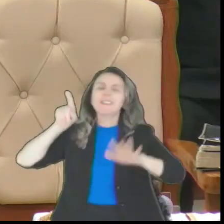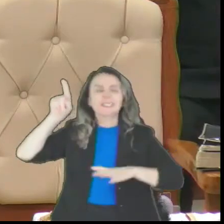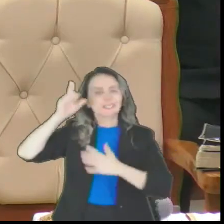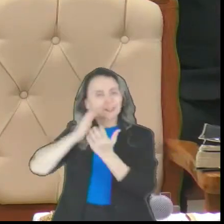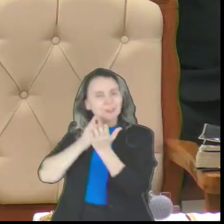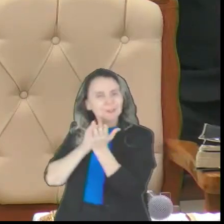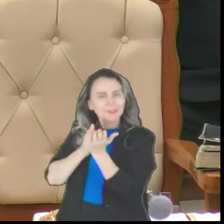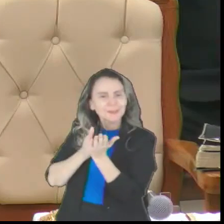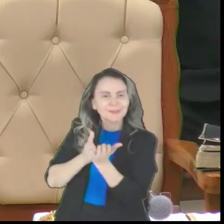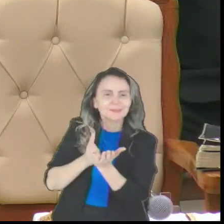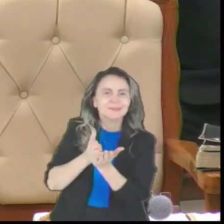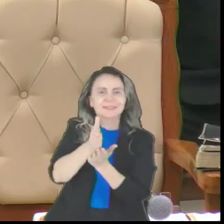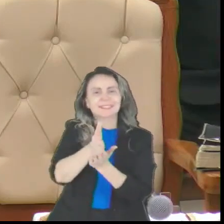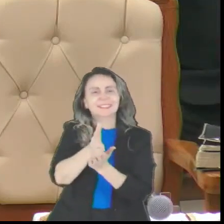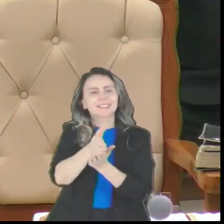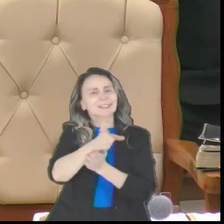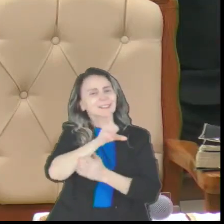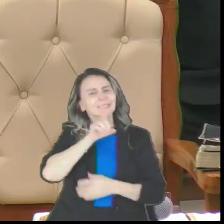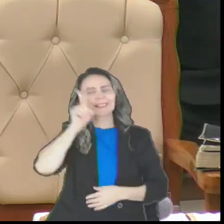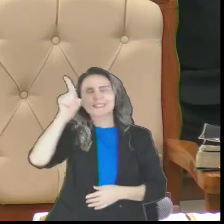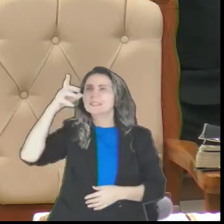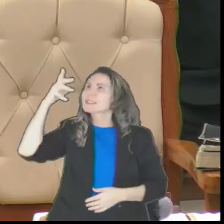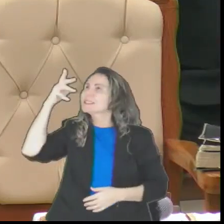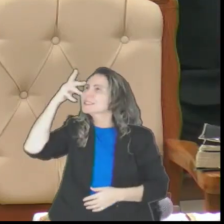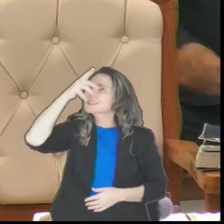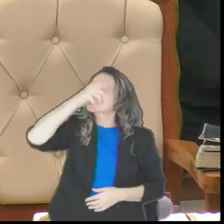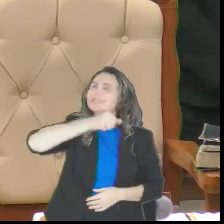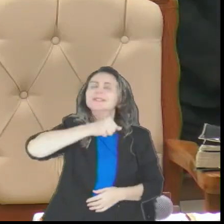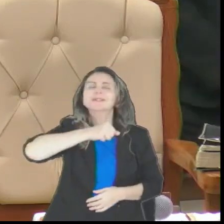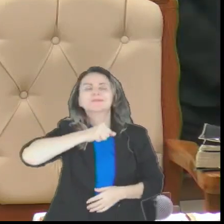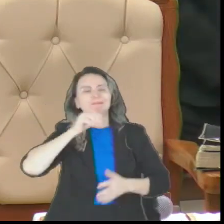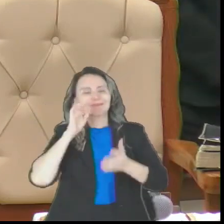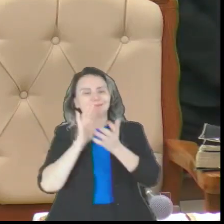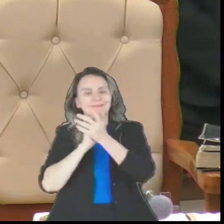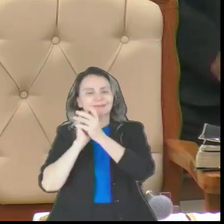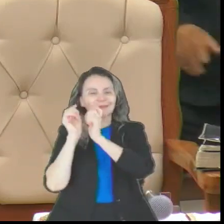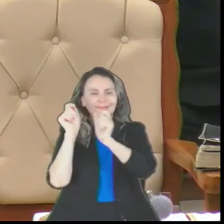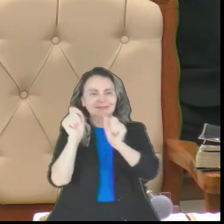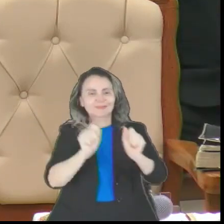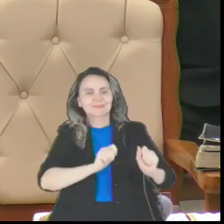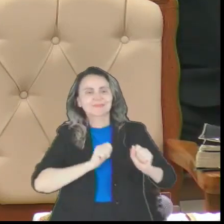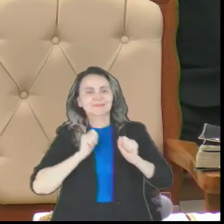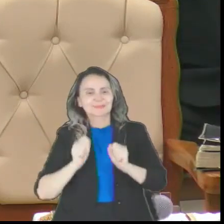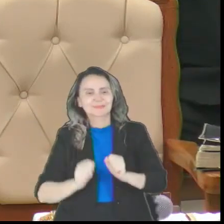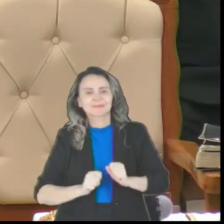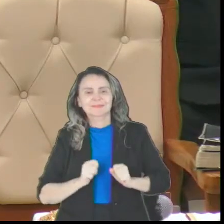fiel, que ele é lindo. Aleluia.